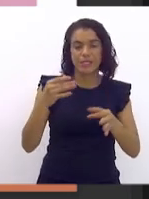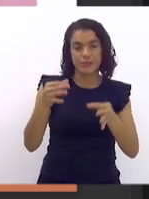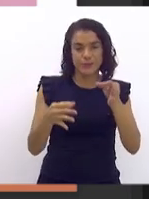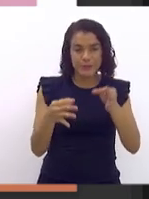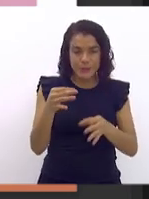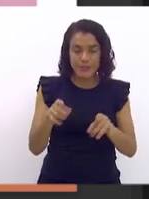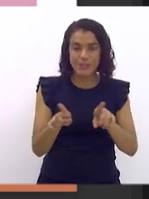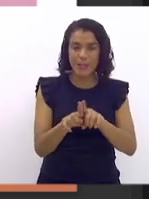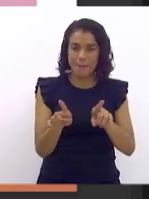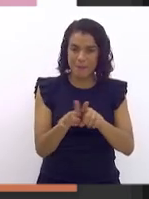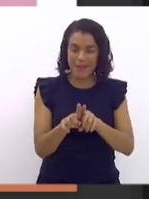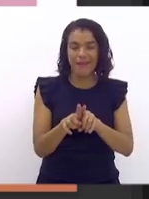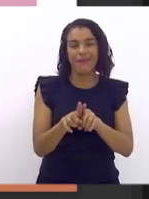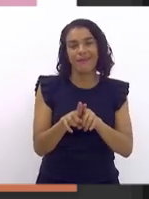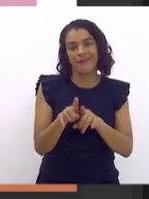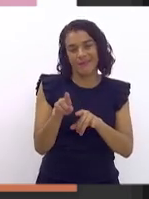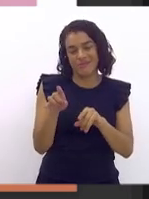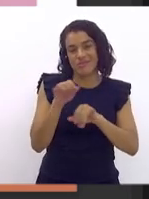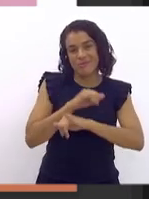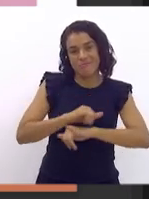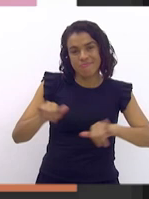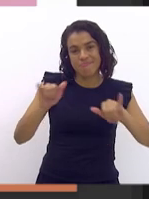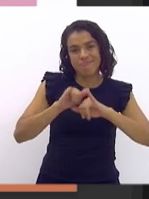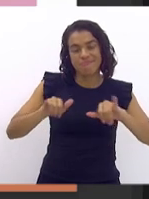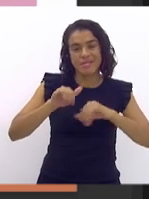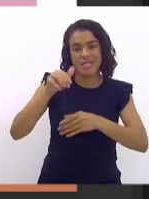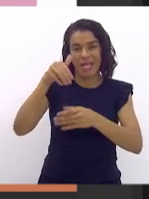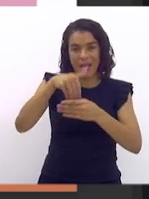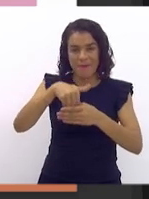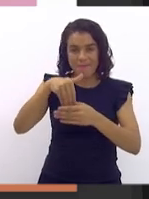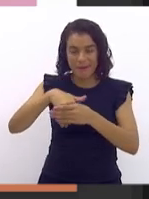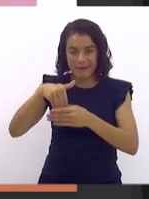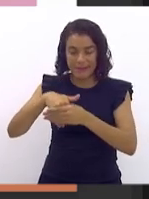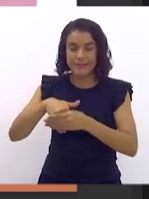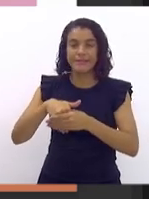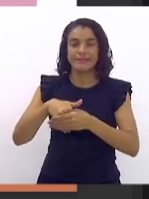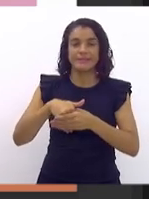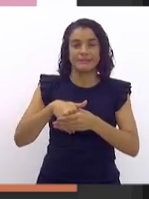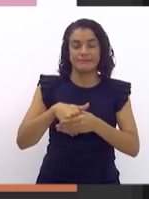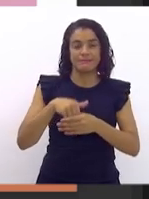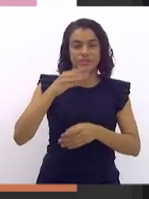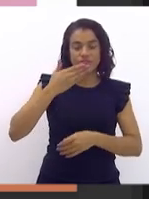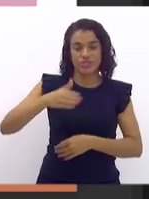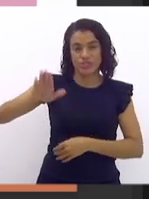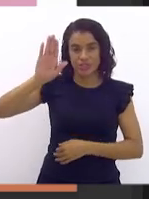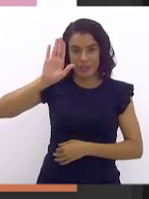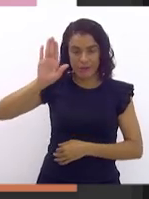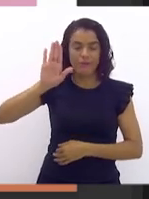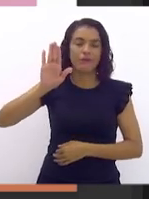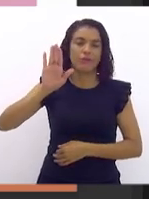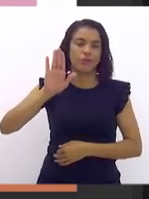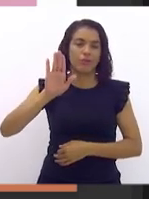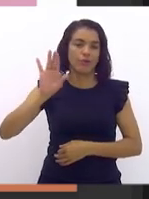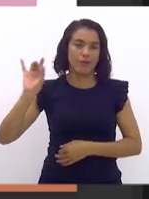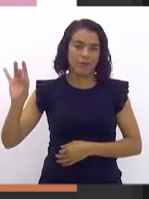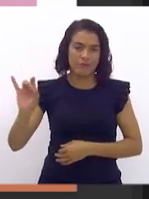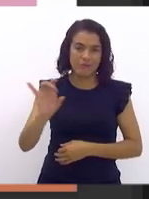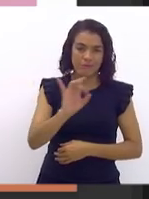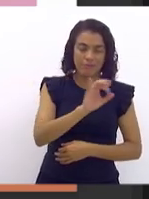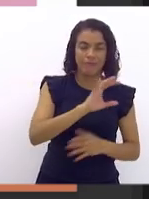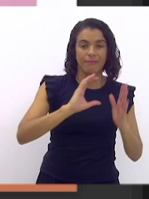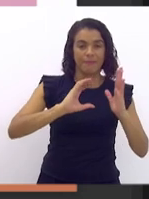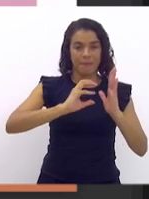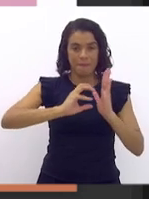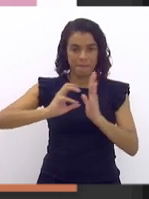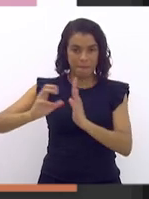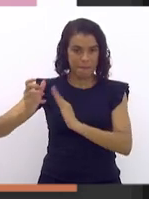dados de campanha, né? Então, de recursos recebidos na campanha, de candidaturas apresentadas pelos partidos, tudo